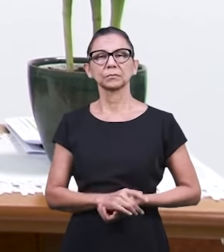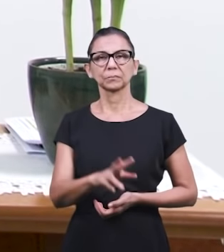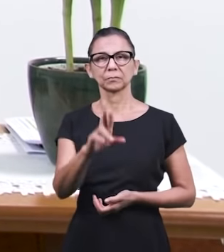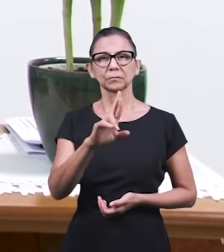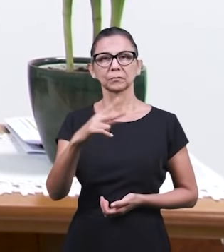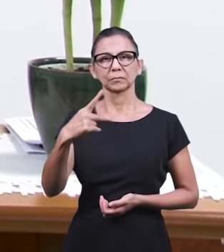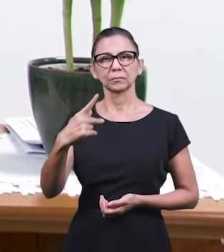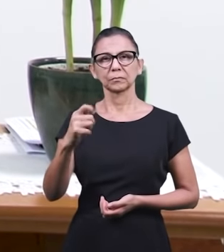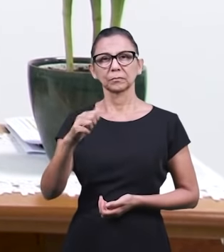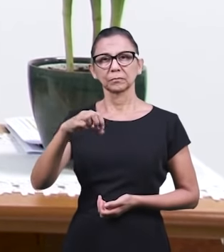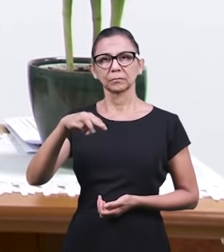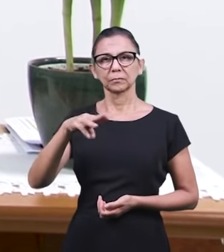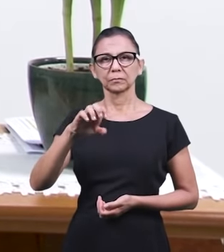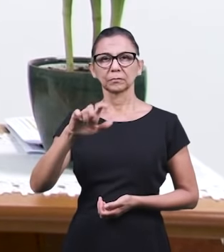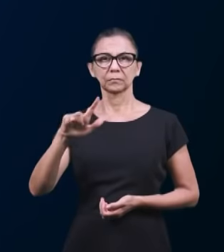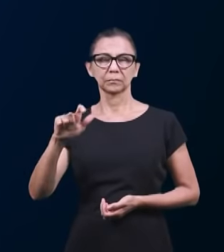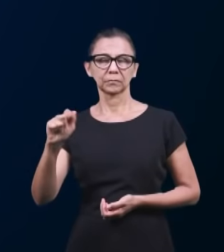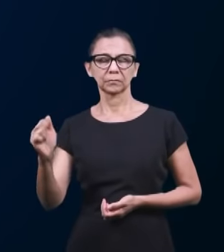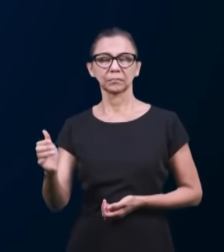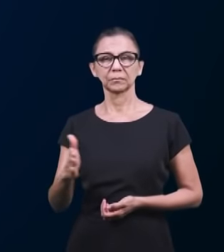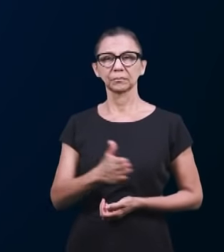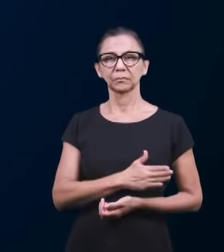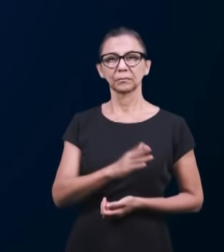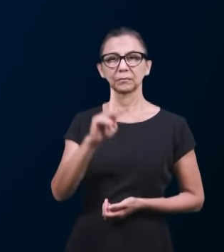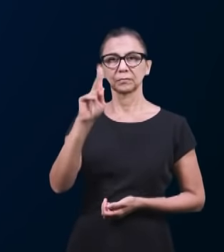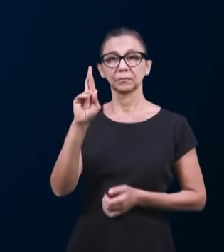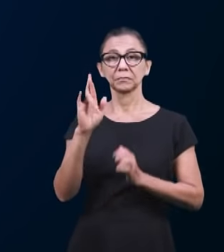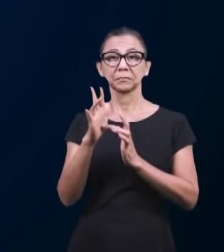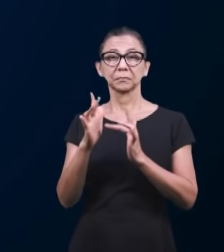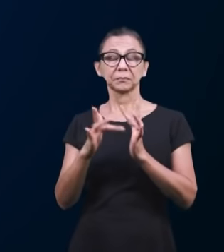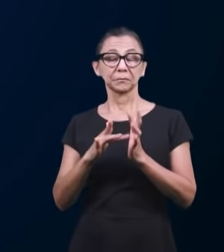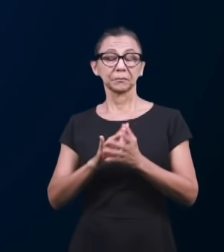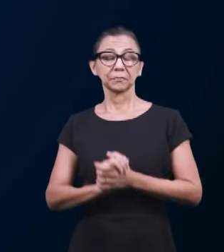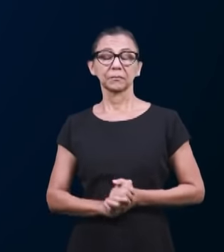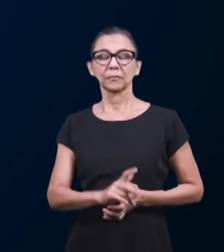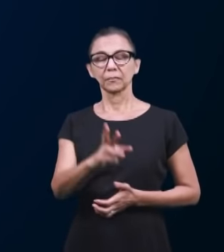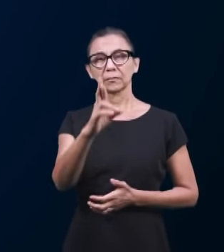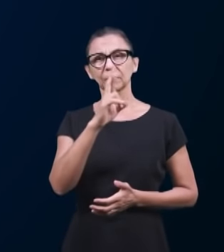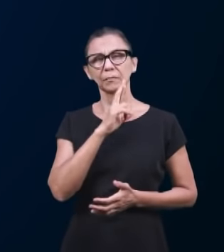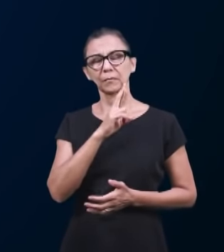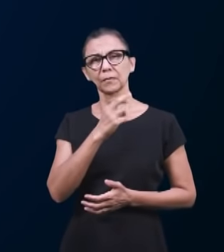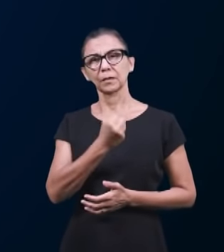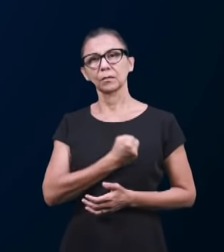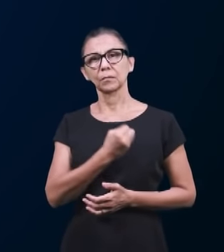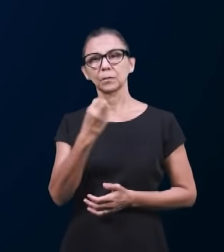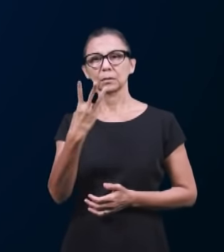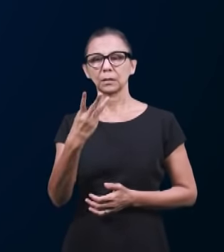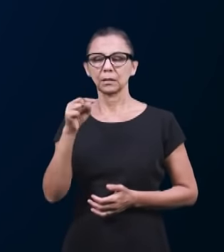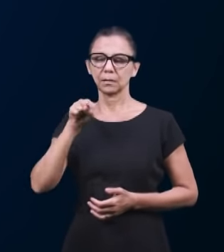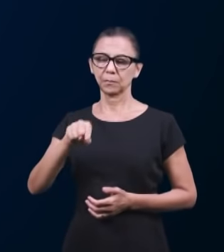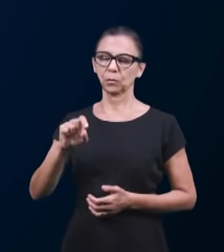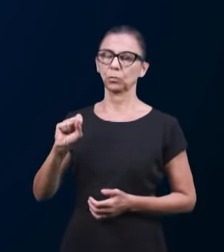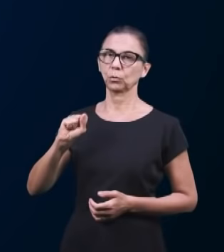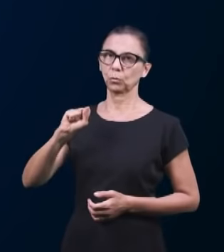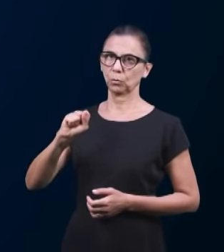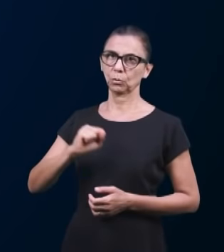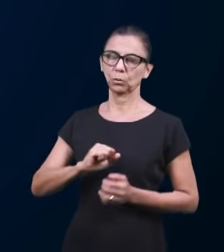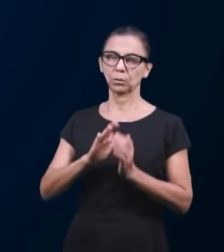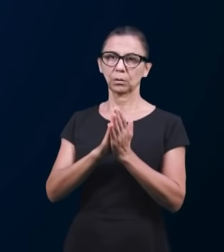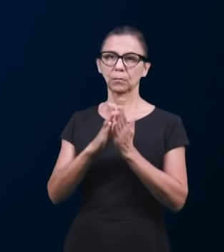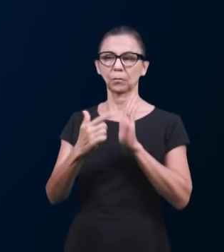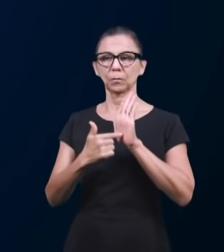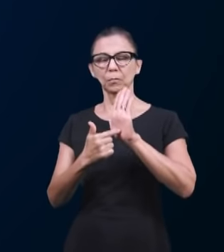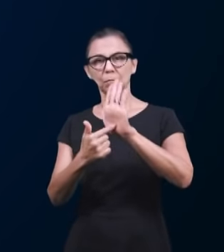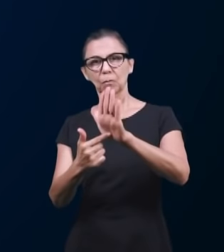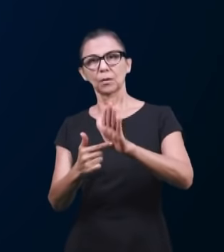cidade de Juiz de Fora, Minas Gerais. A paz do Senhor Jesus, irmãos. Em resposta à pergunta 3.8, a palavra